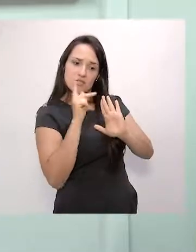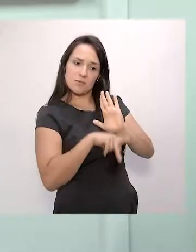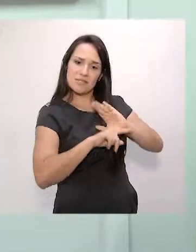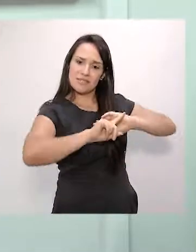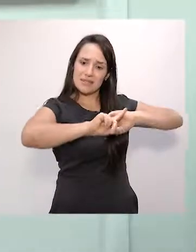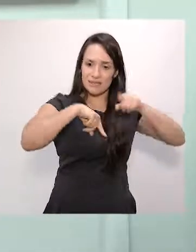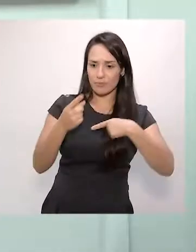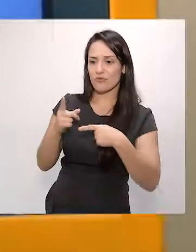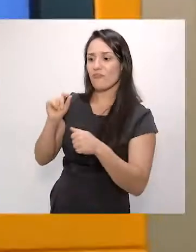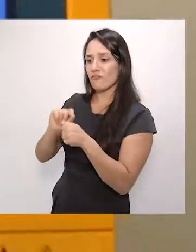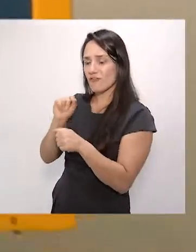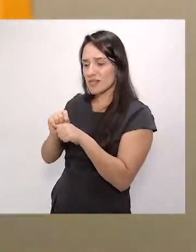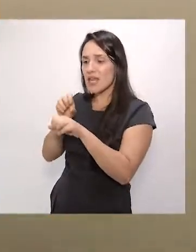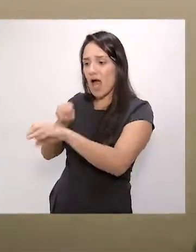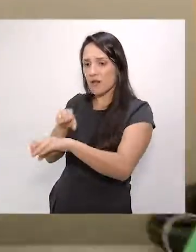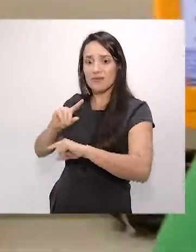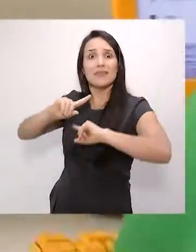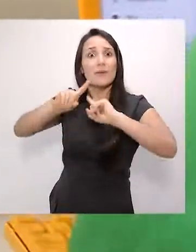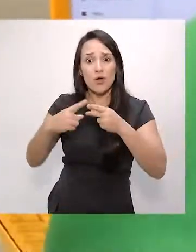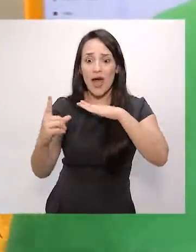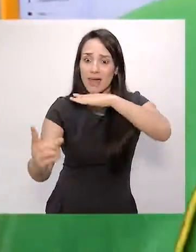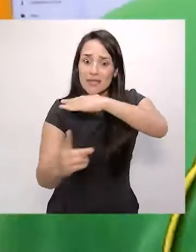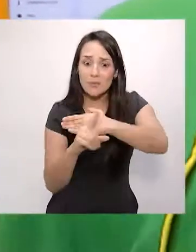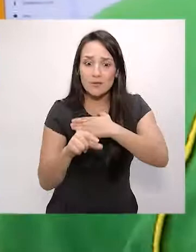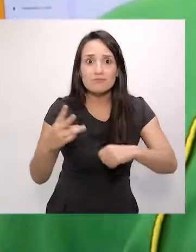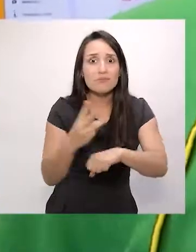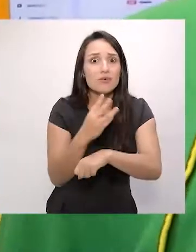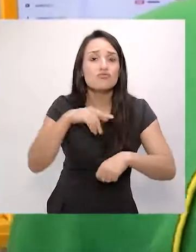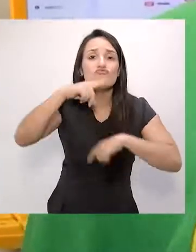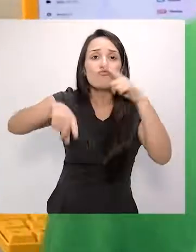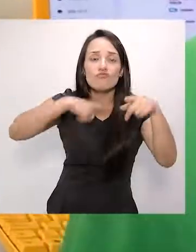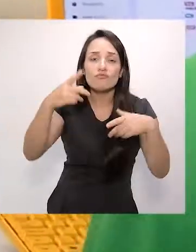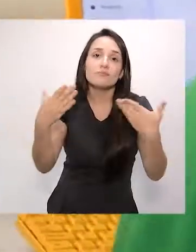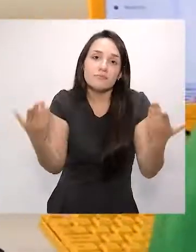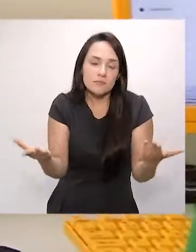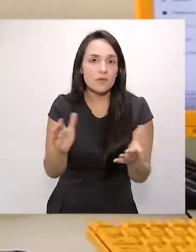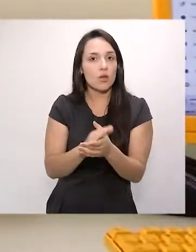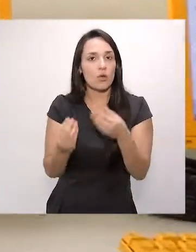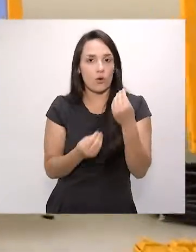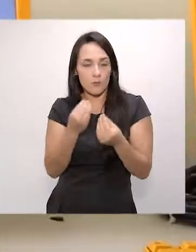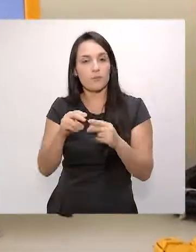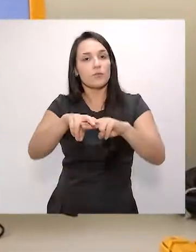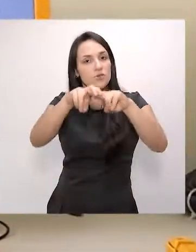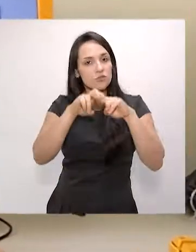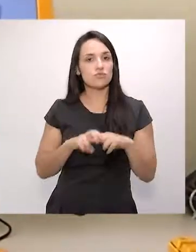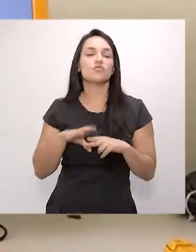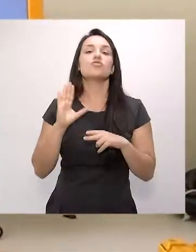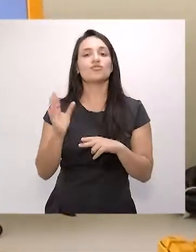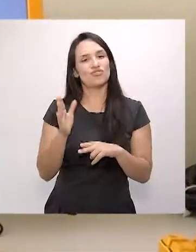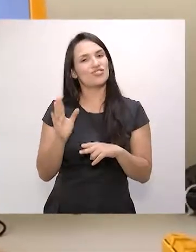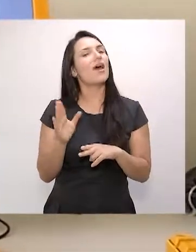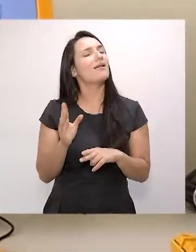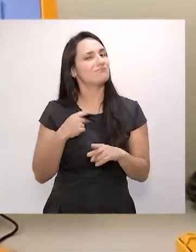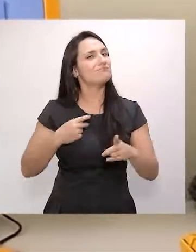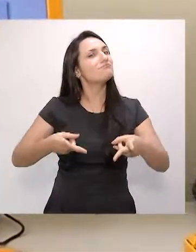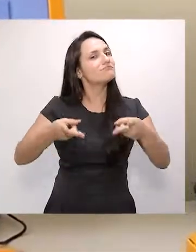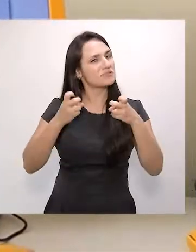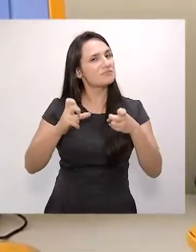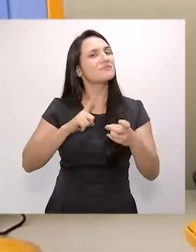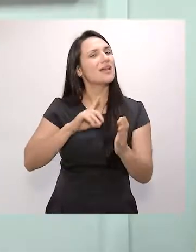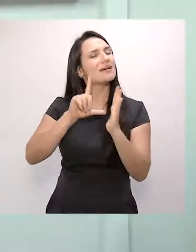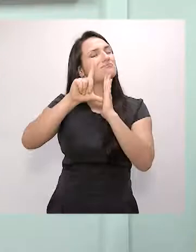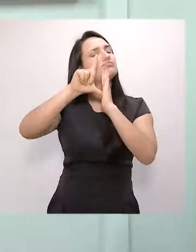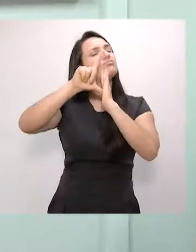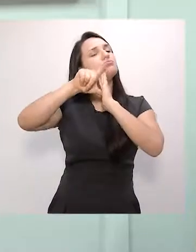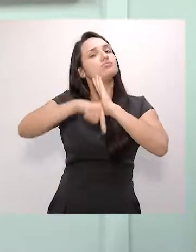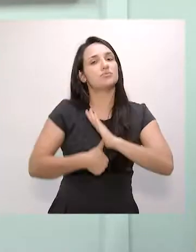as aulas, de fazer as aulas remotas, de atender os alunos. Então, nós estamos prevendo já uma